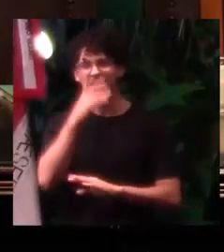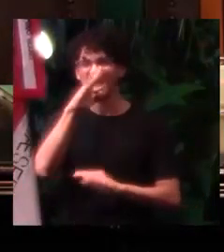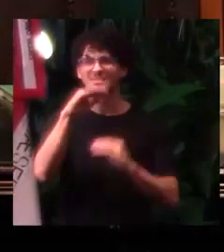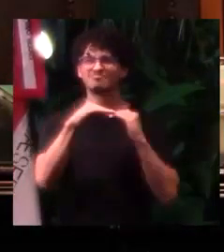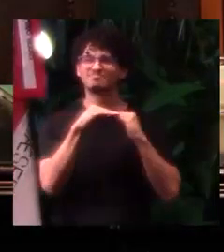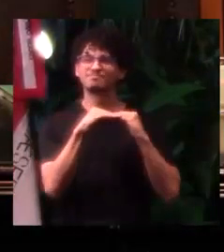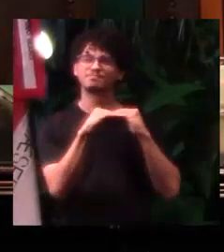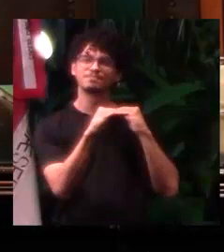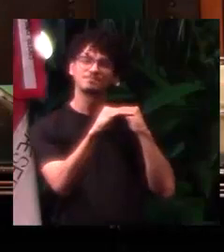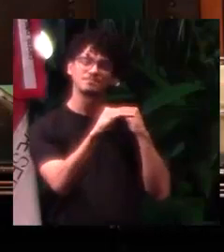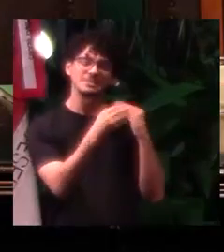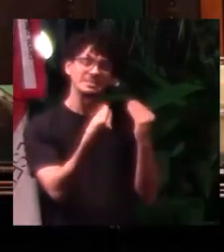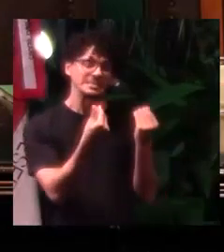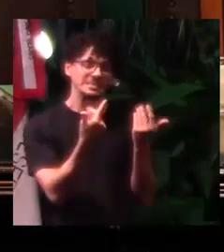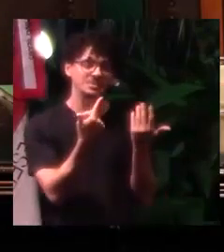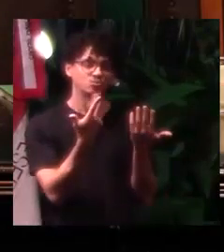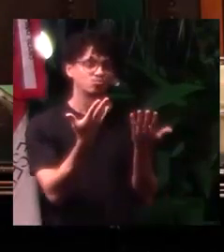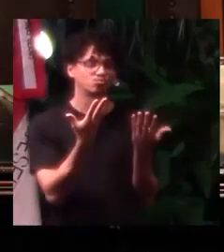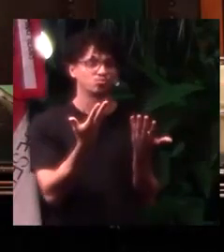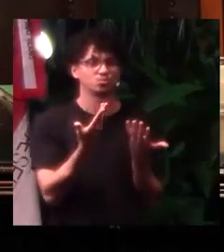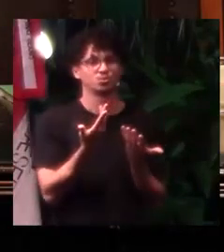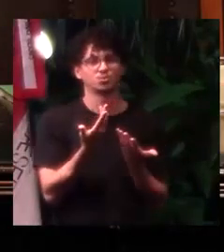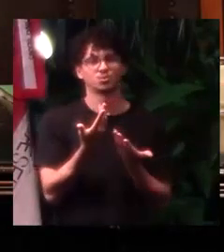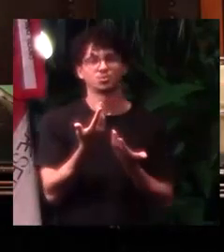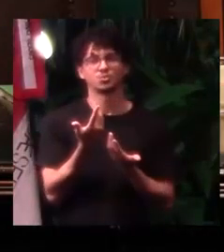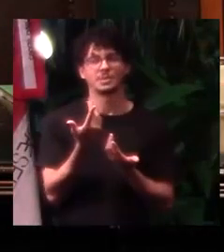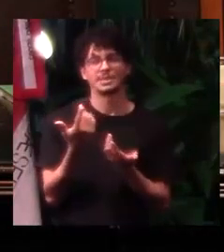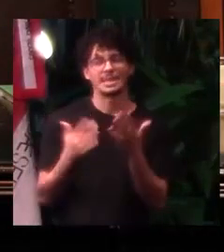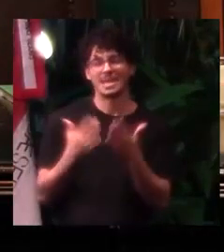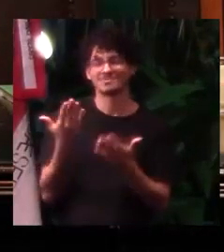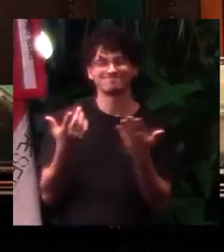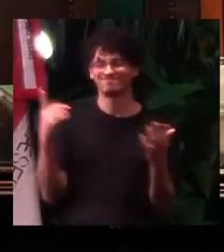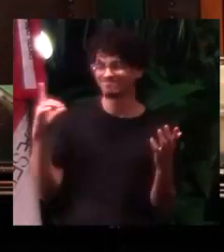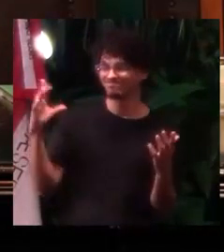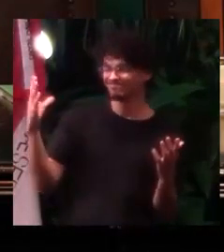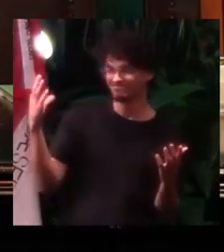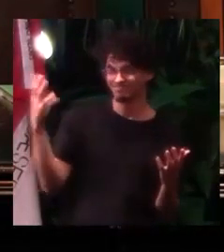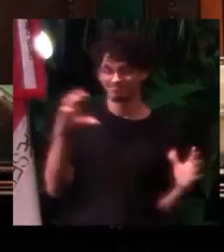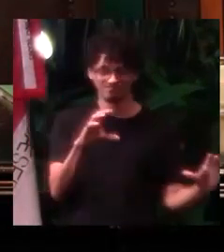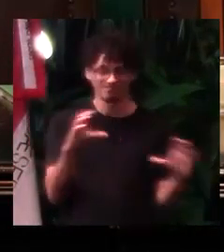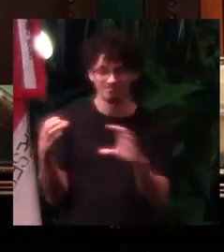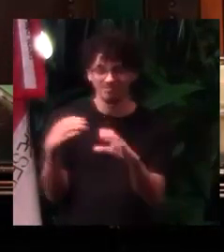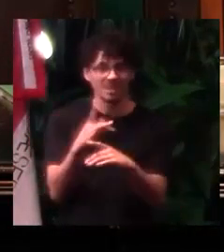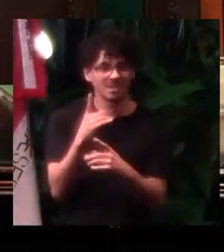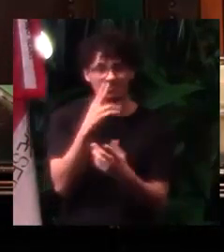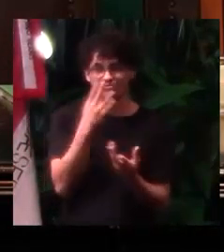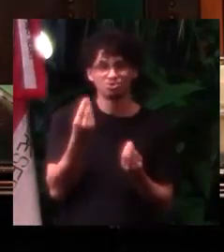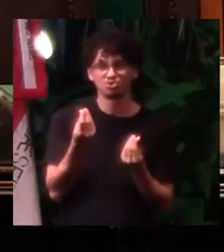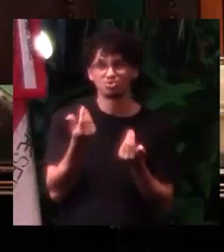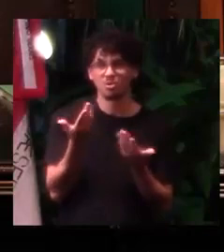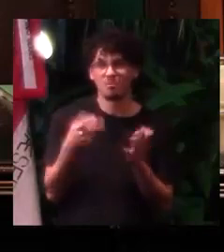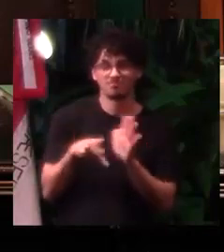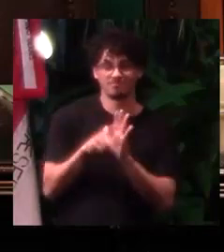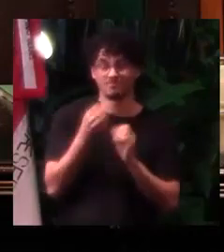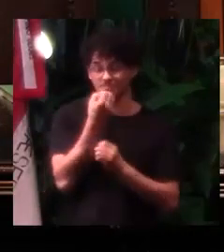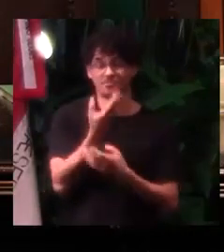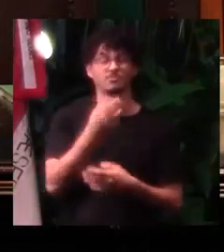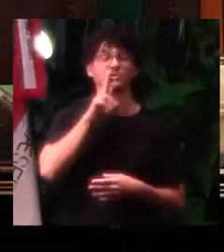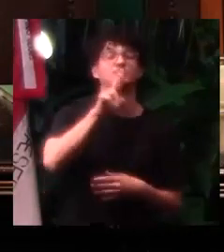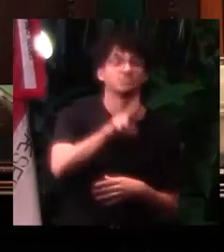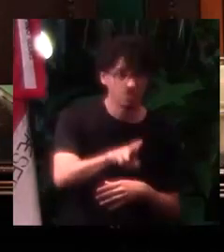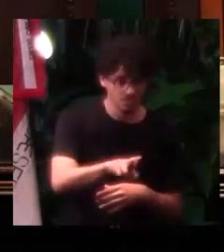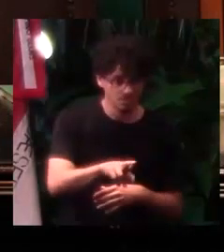estagnado e não passa de uma espécie de reflexo muscular, né, de uma